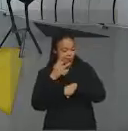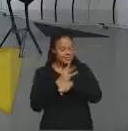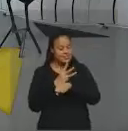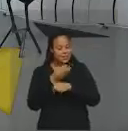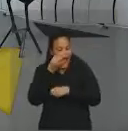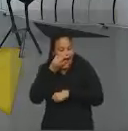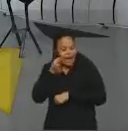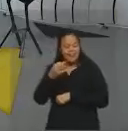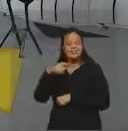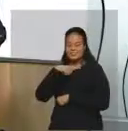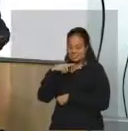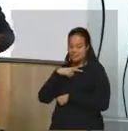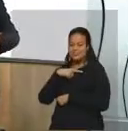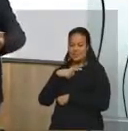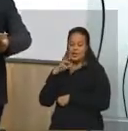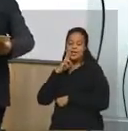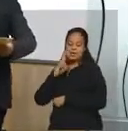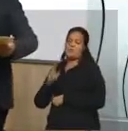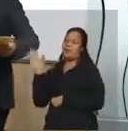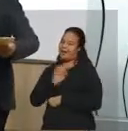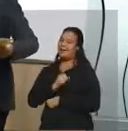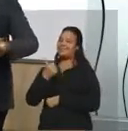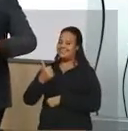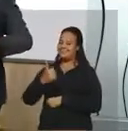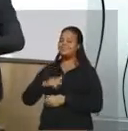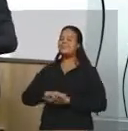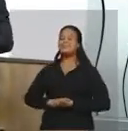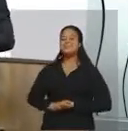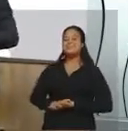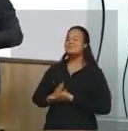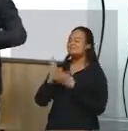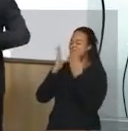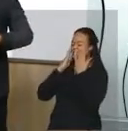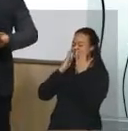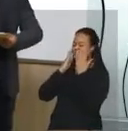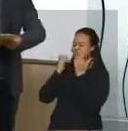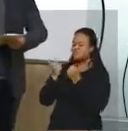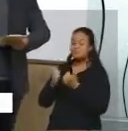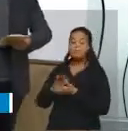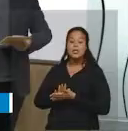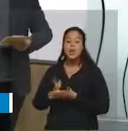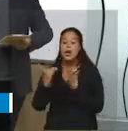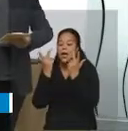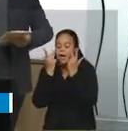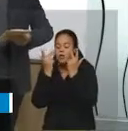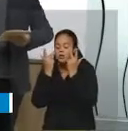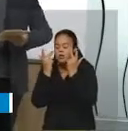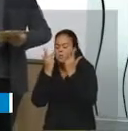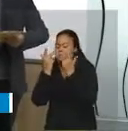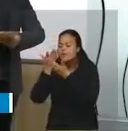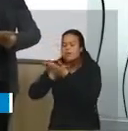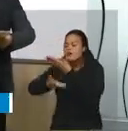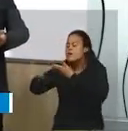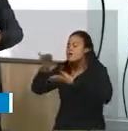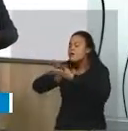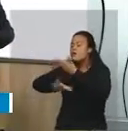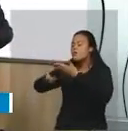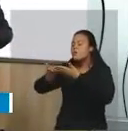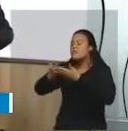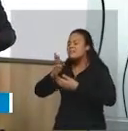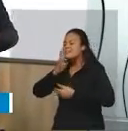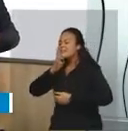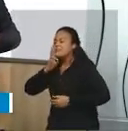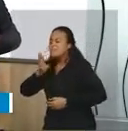te responder. Porque realmente isso é muito comum aqui nesse tipo de comunicação, que como nós vimos